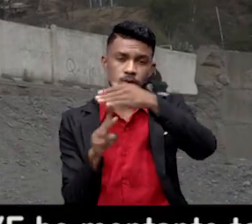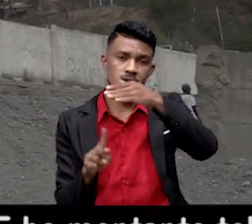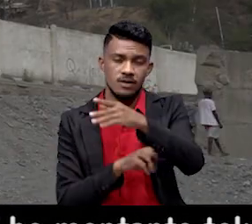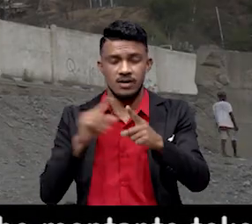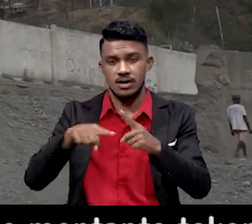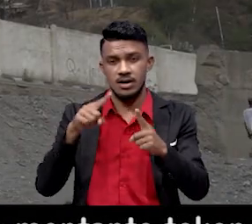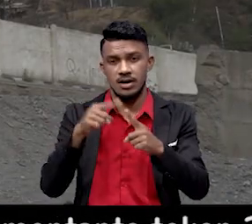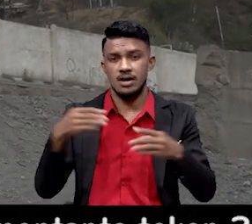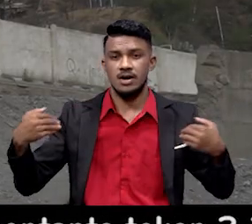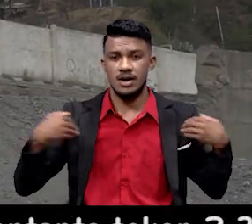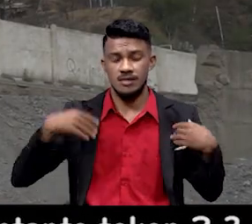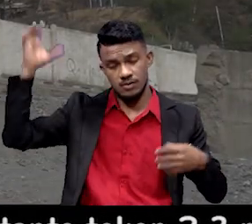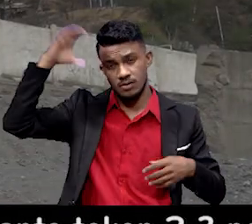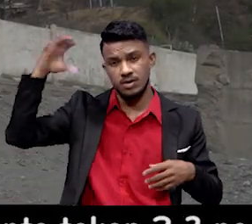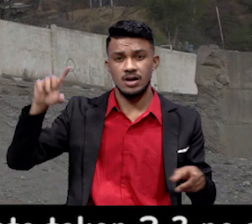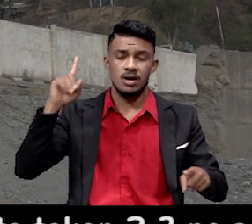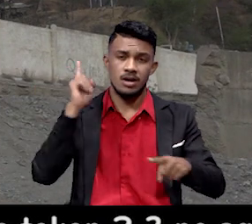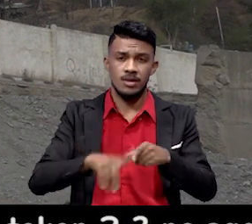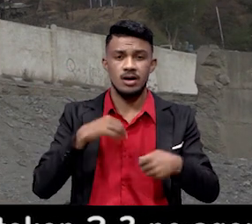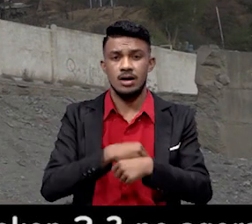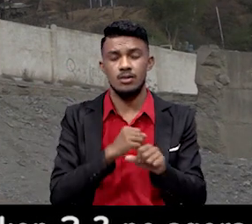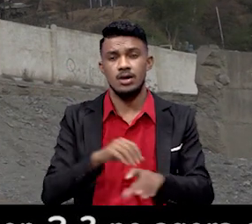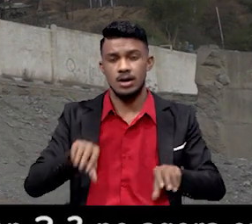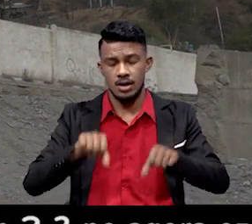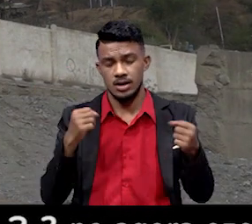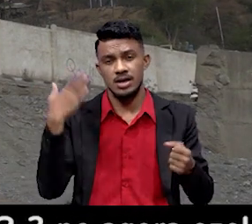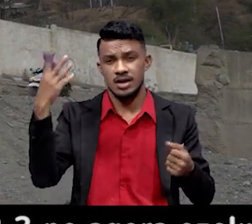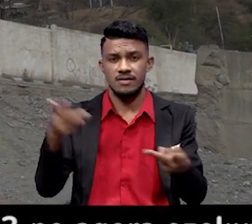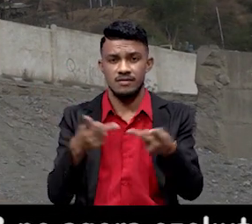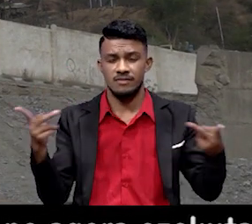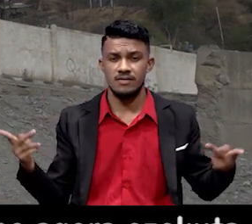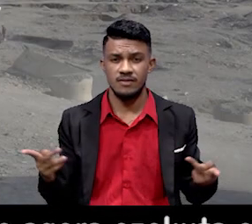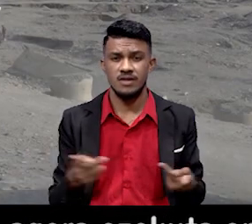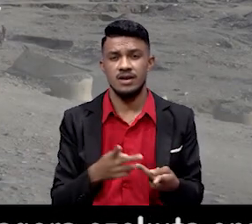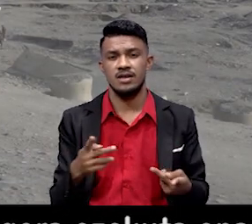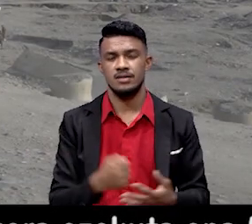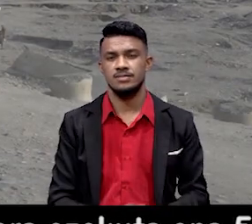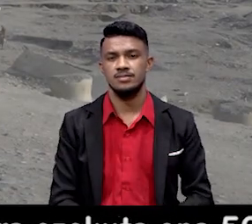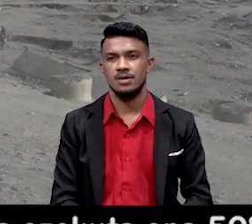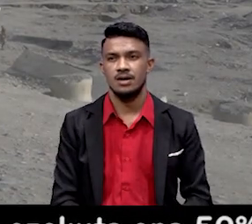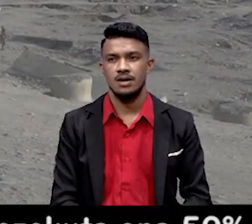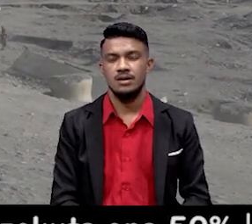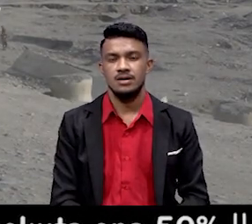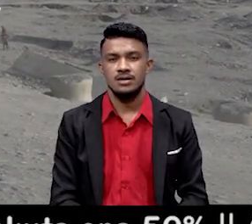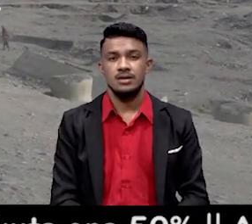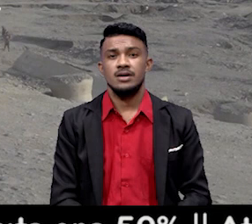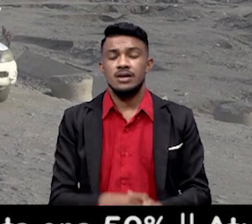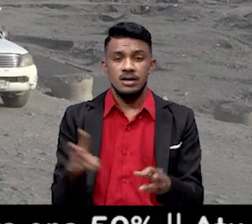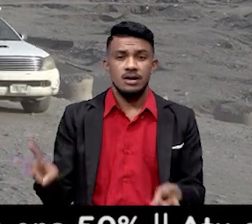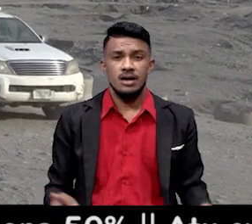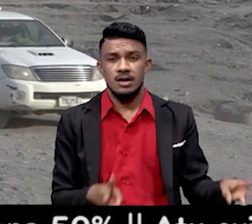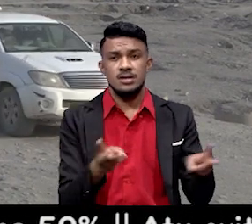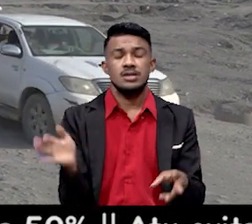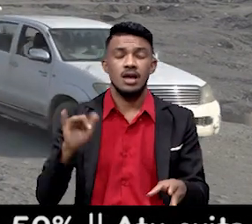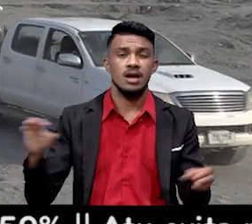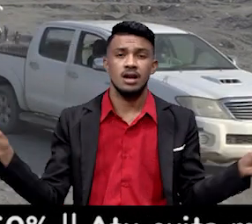bele prejudica fatin seluk liu-liu sirani hela fatin provisório. Segundo dalang ija nama makutu sira la responda tu